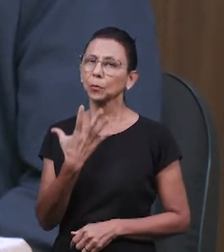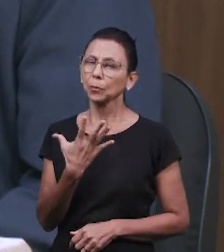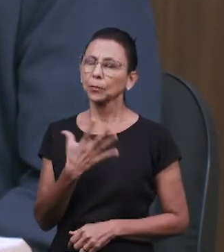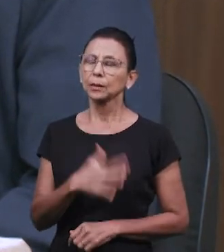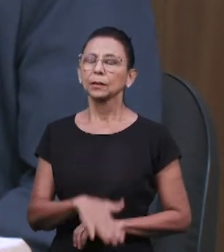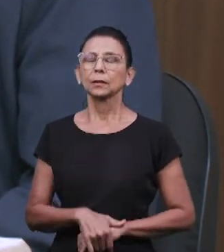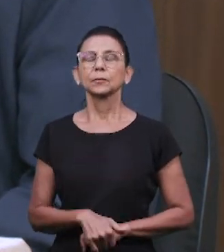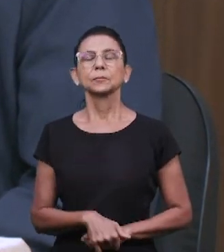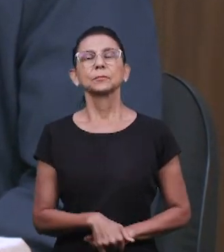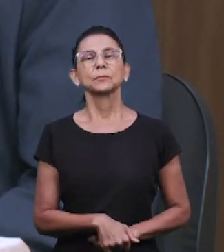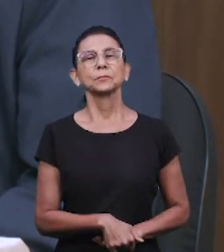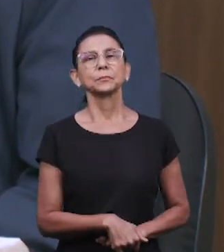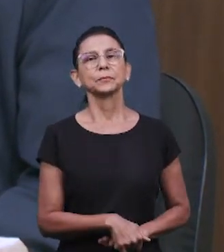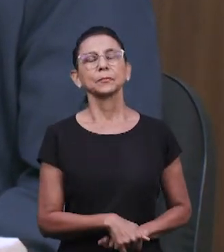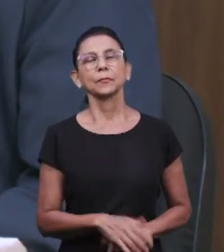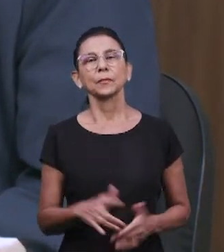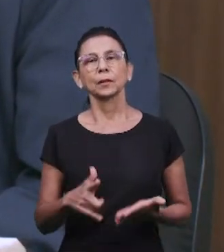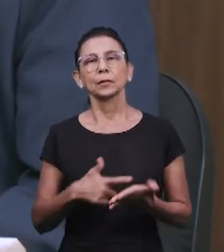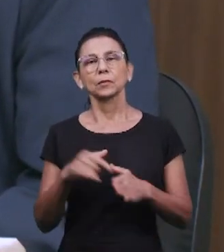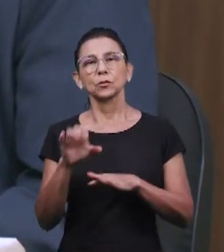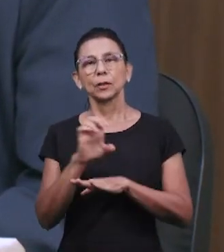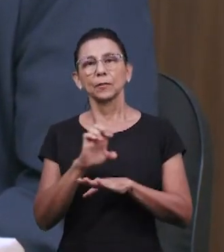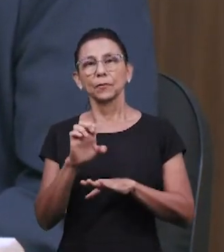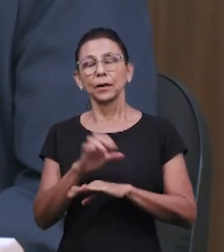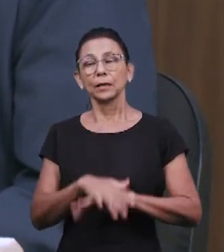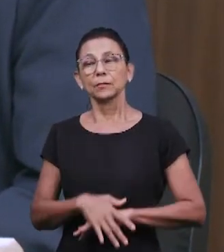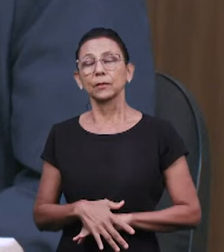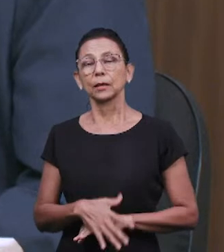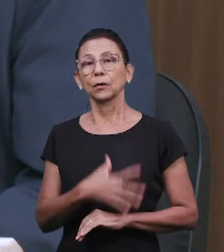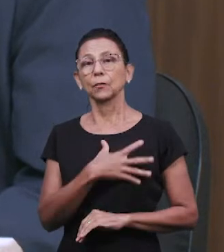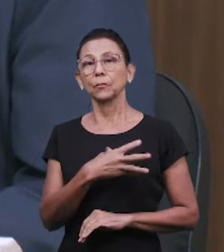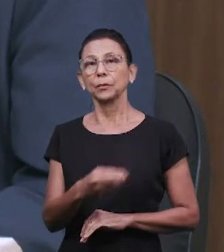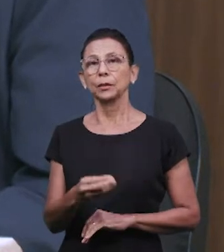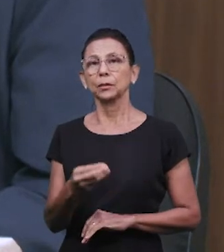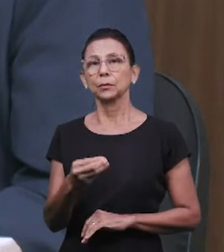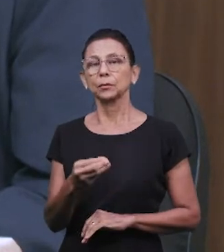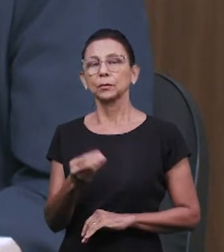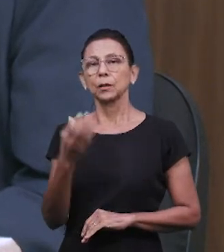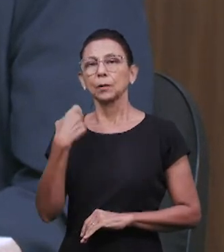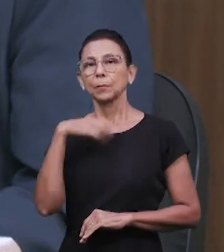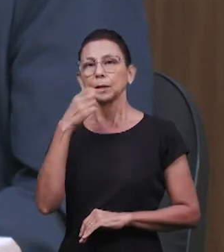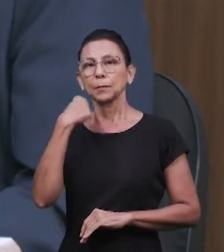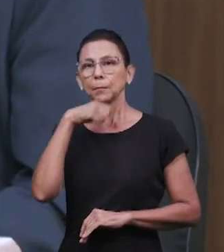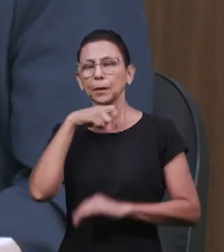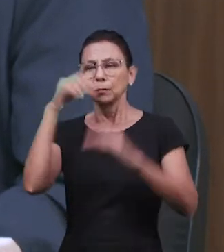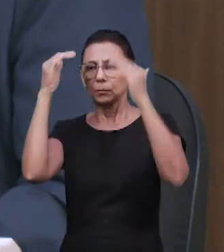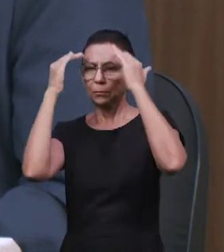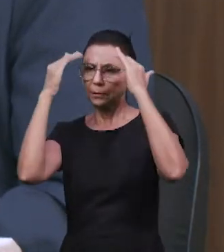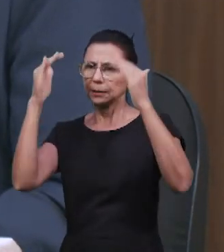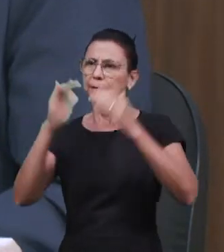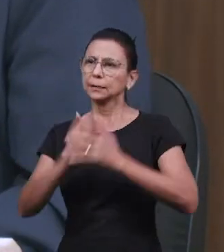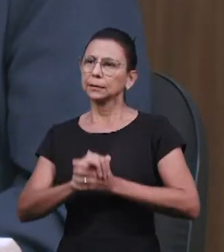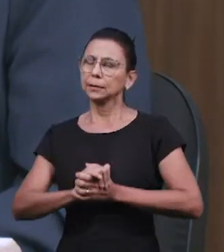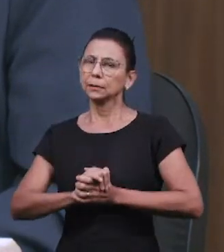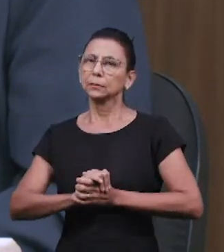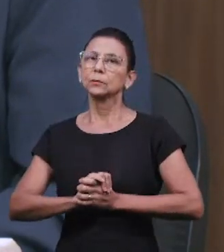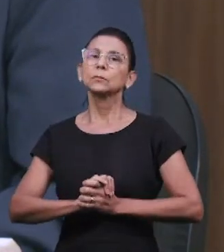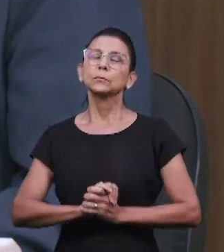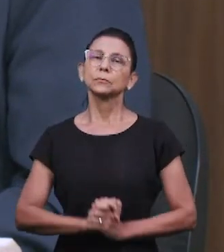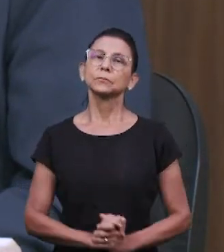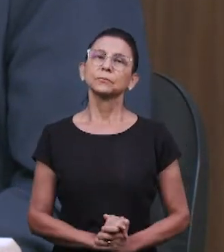você vai encontrar o mesmo texto em Efésios 6, de 1 a 3, assim, filhos, obedecei a vossos pais no Senhor, pois isto é justo. Honra teu pai e tua